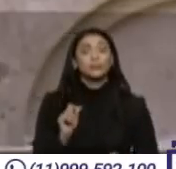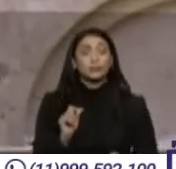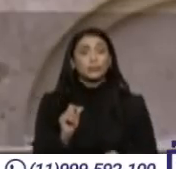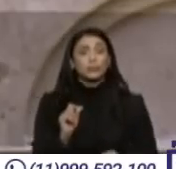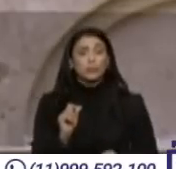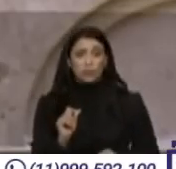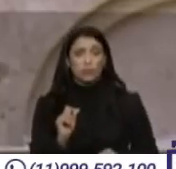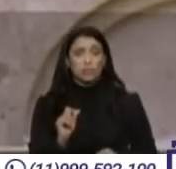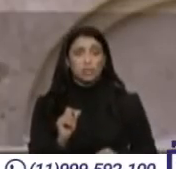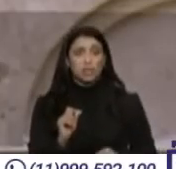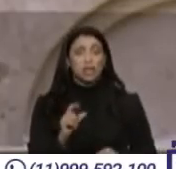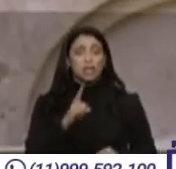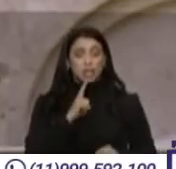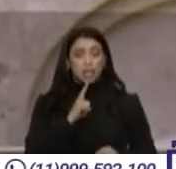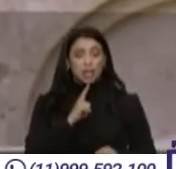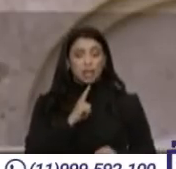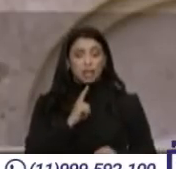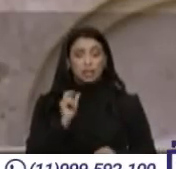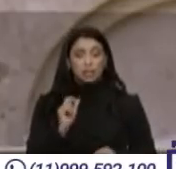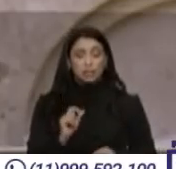buscam iluminá-la,